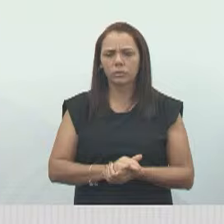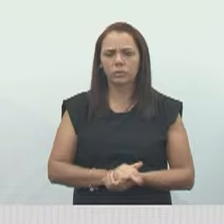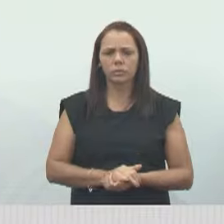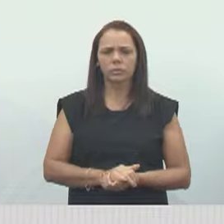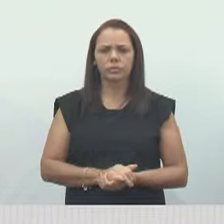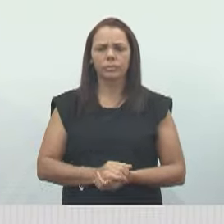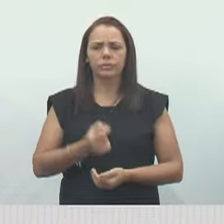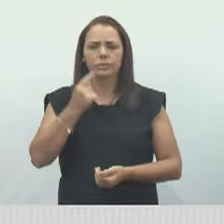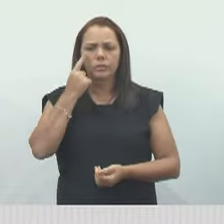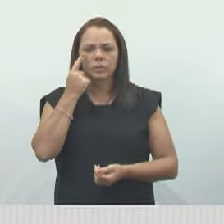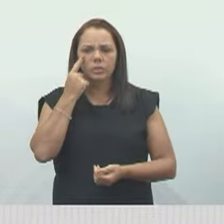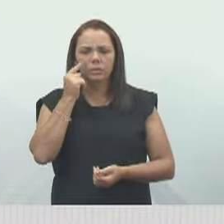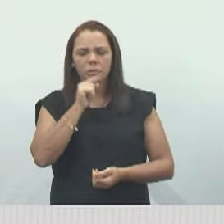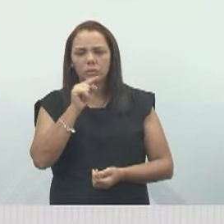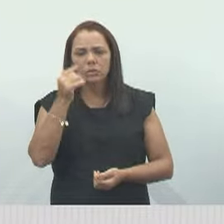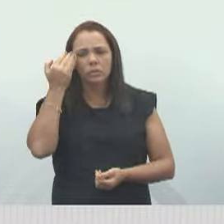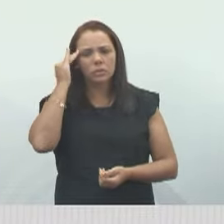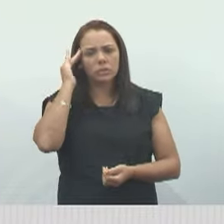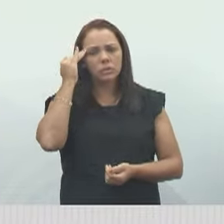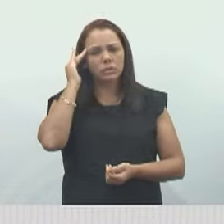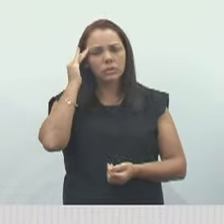Isso, olha, para vocês entenderem,